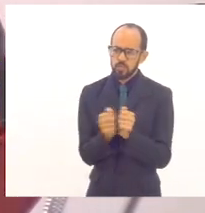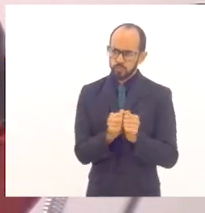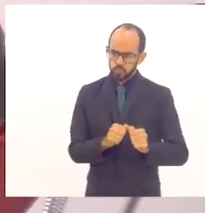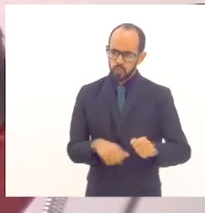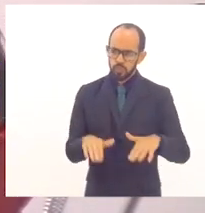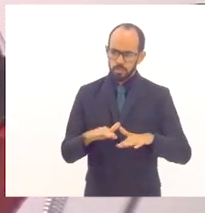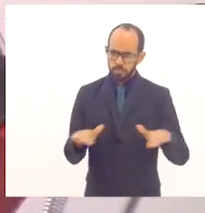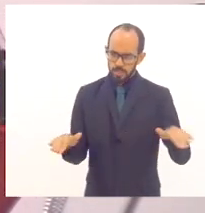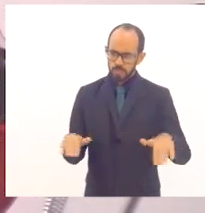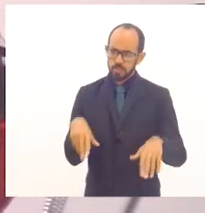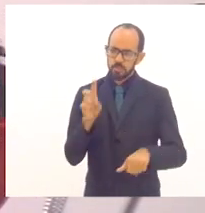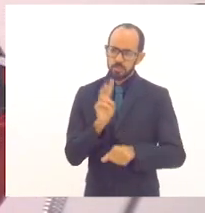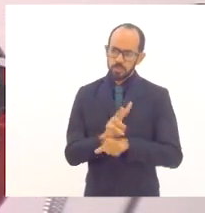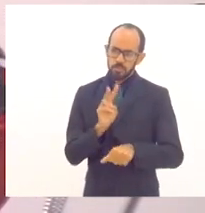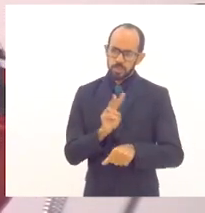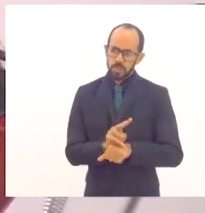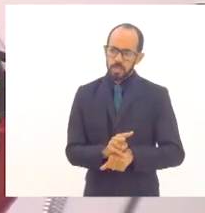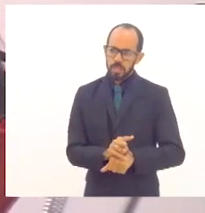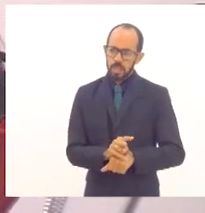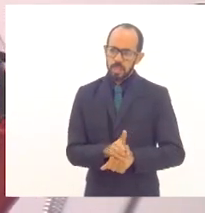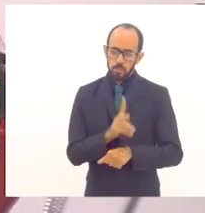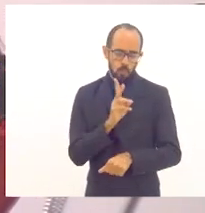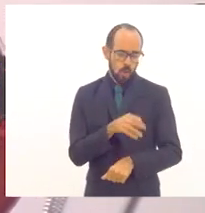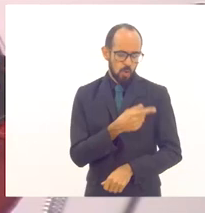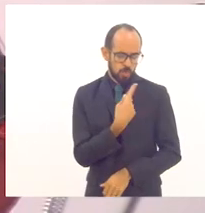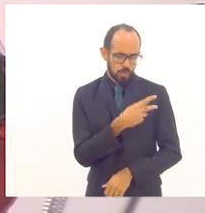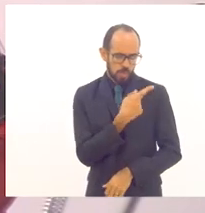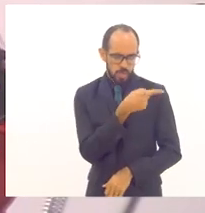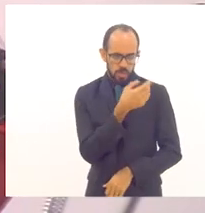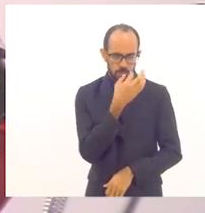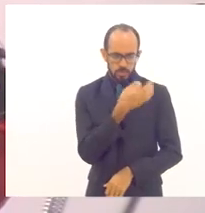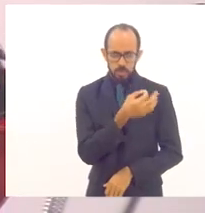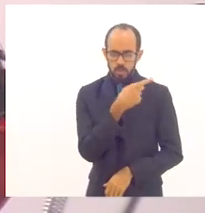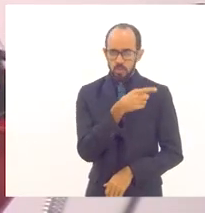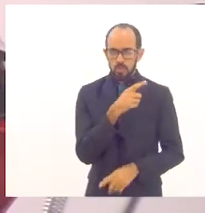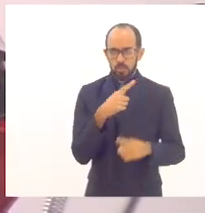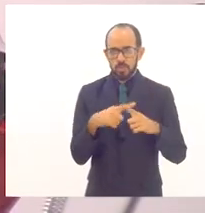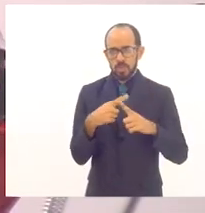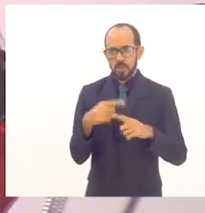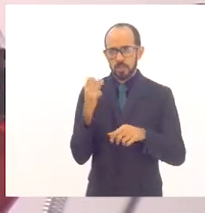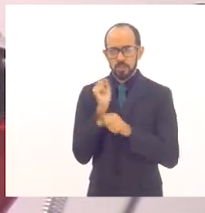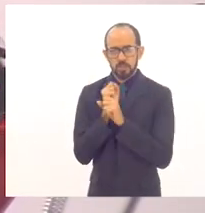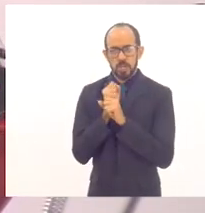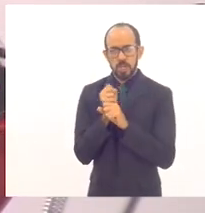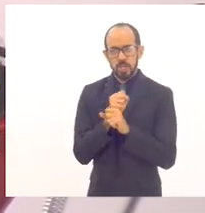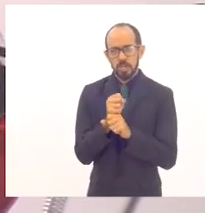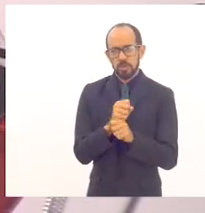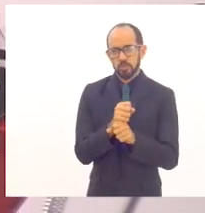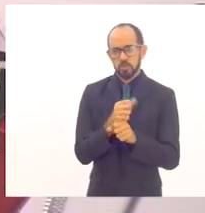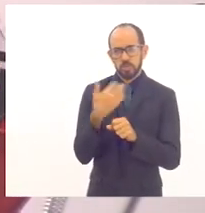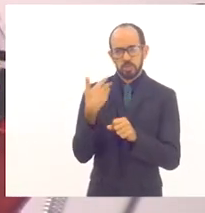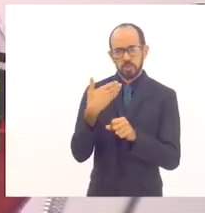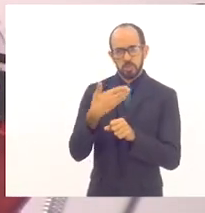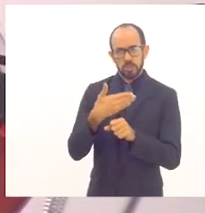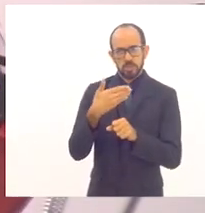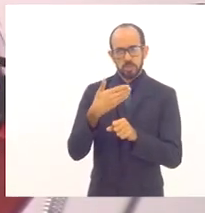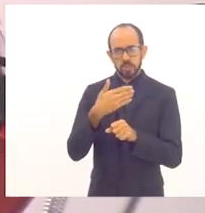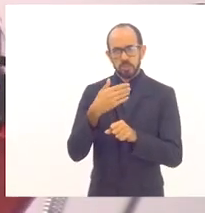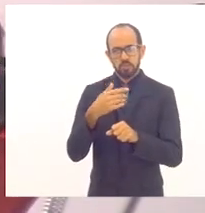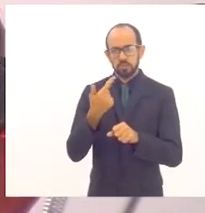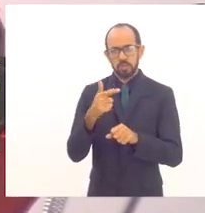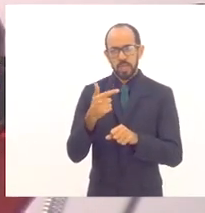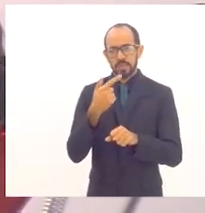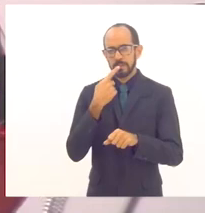fosse defender os mesmos pontos de vista que ele defende, que nos últimos anos a gente não tem tido esse sabor especial,